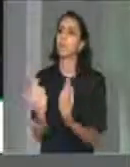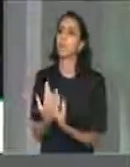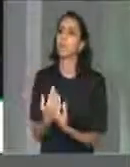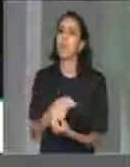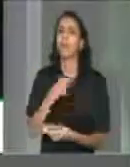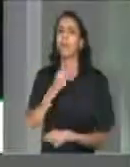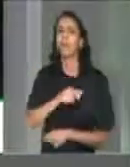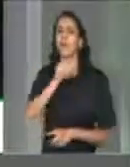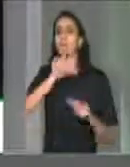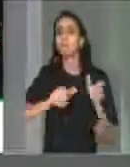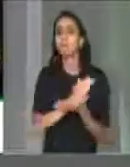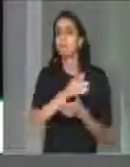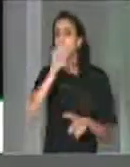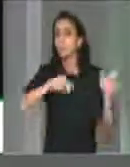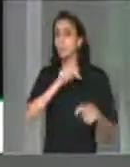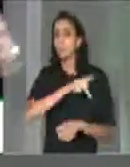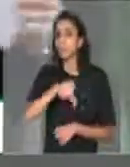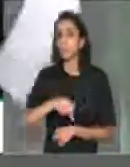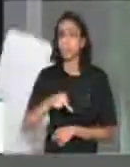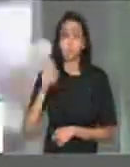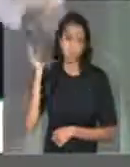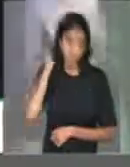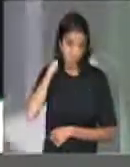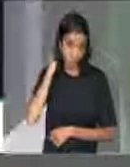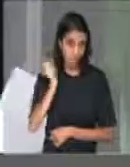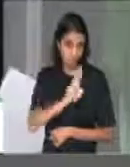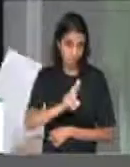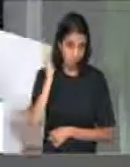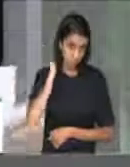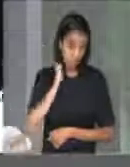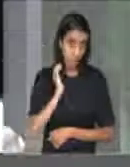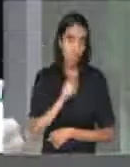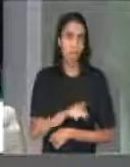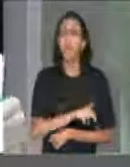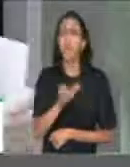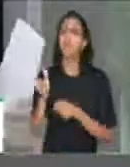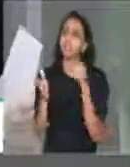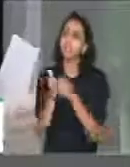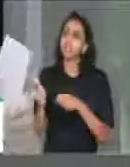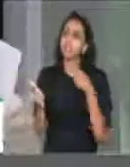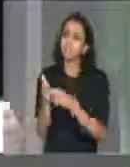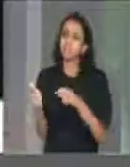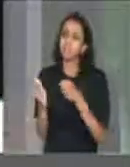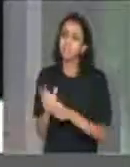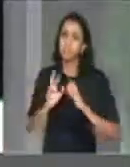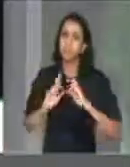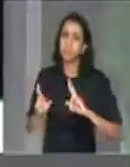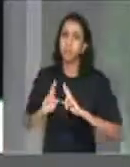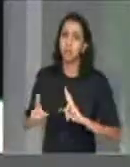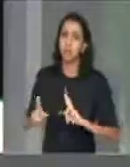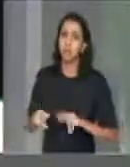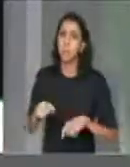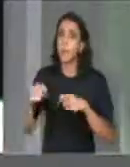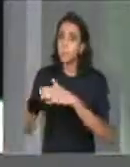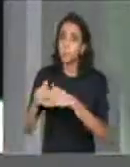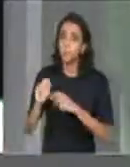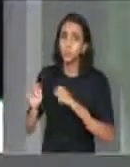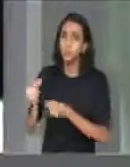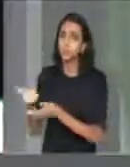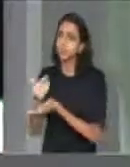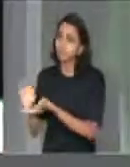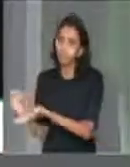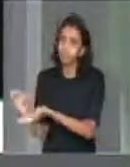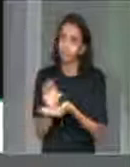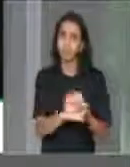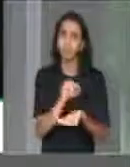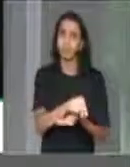Universidade do Estado do Pará lá estavam para reivindicar permite autonomia e recursos